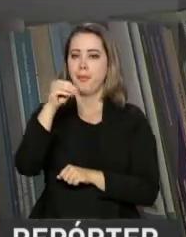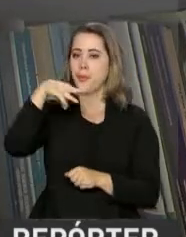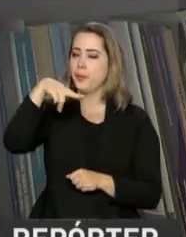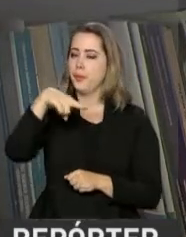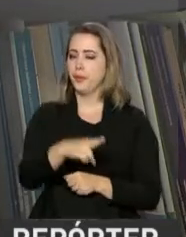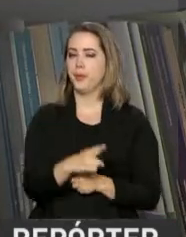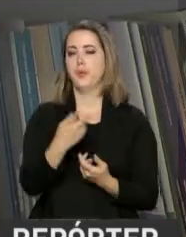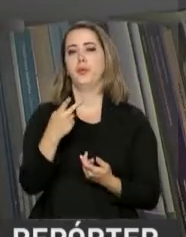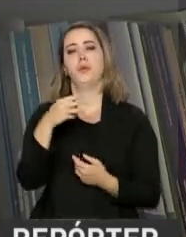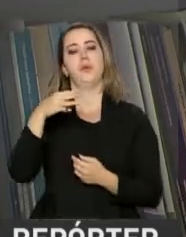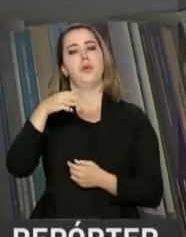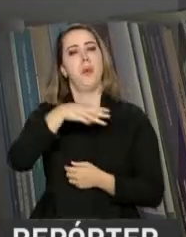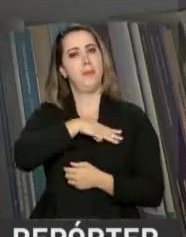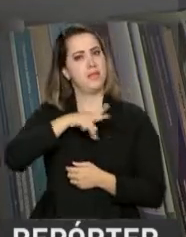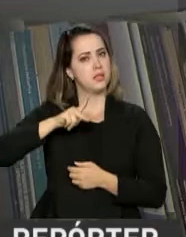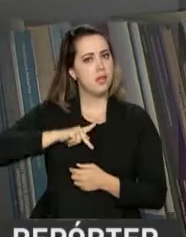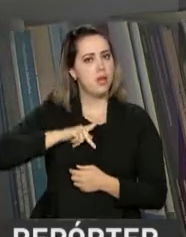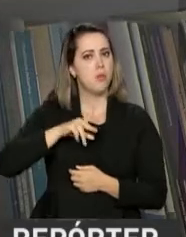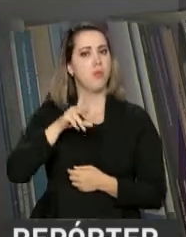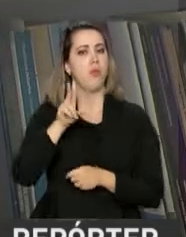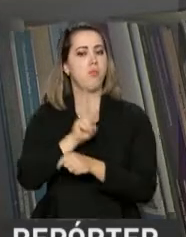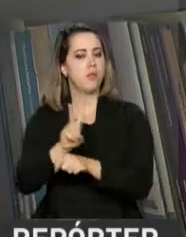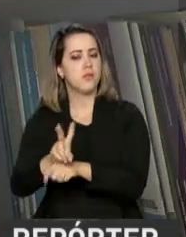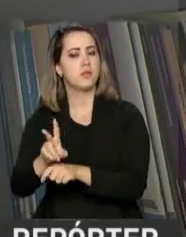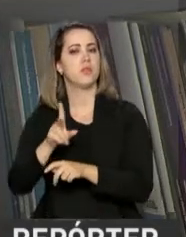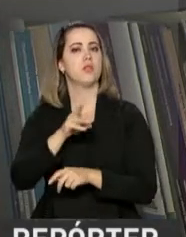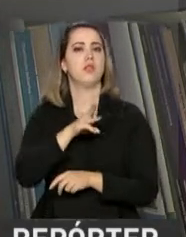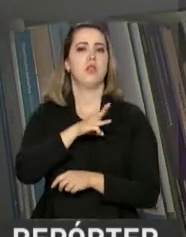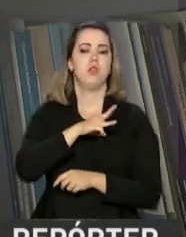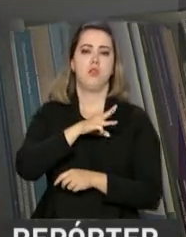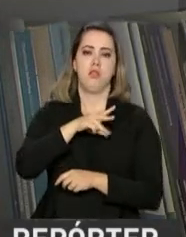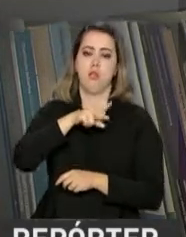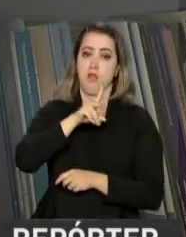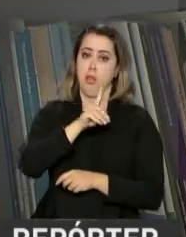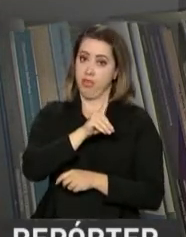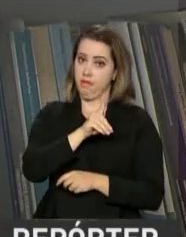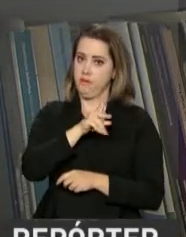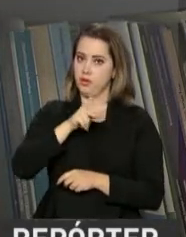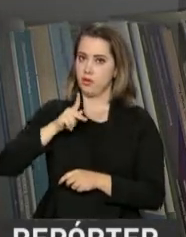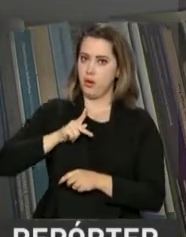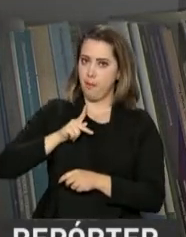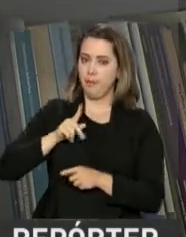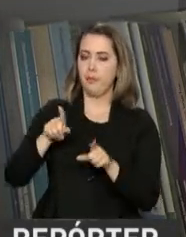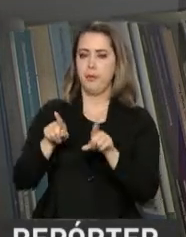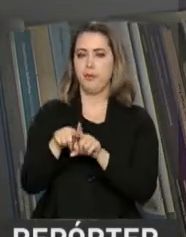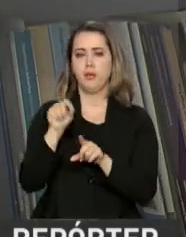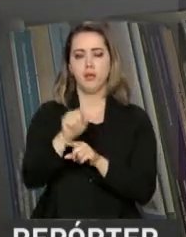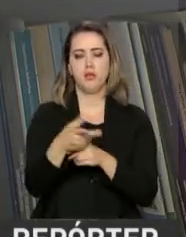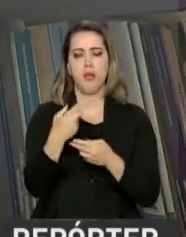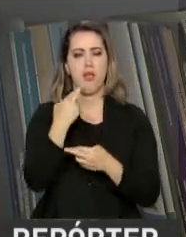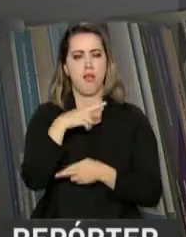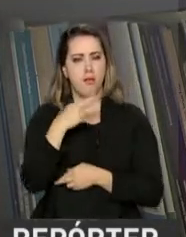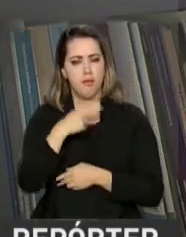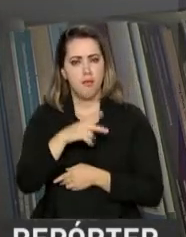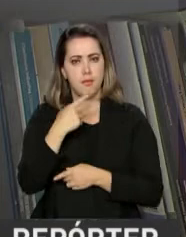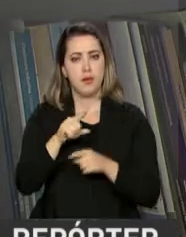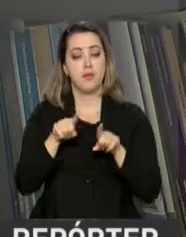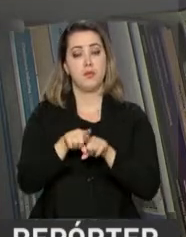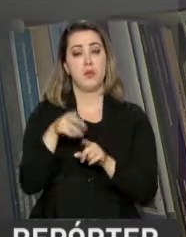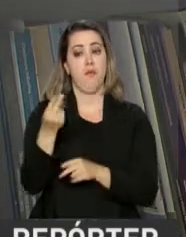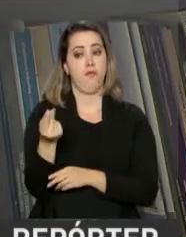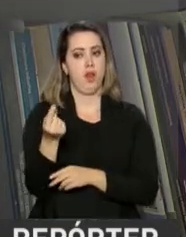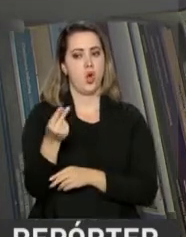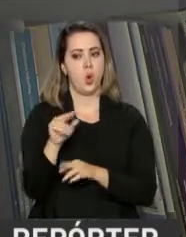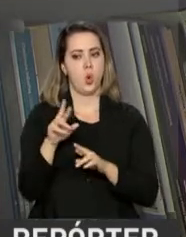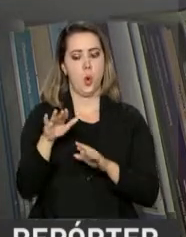procons ministério público defensoria pública e até mesmo o poder judiciário abrir nenhuma reclamação e para poder fazer com que o valor